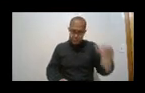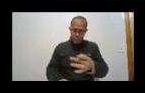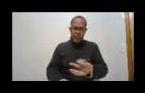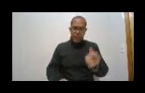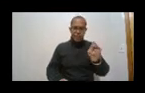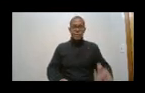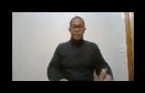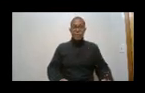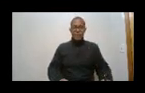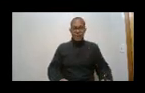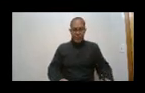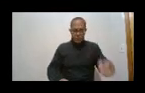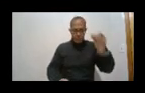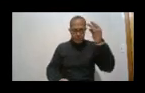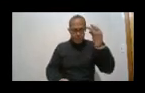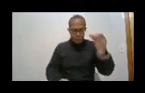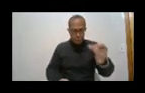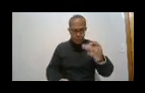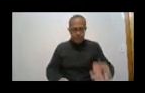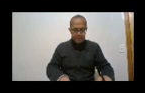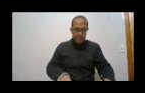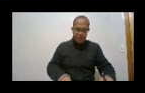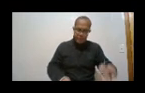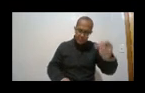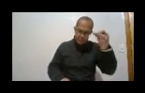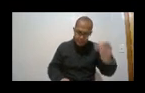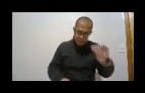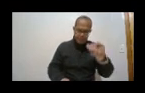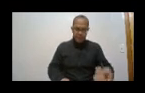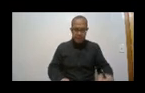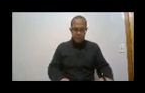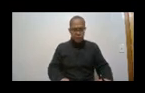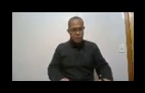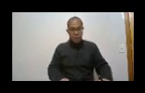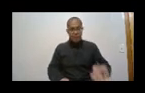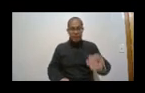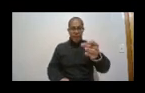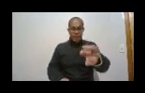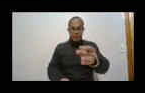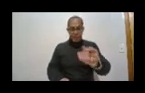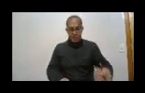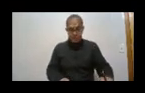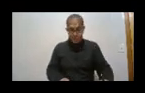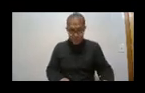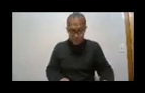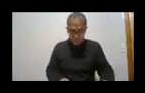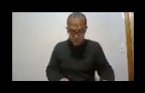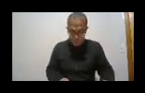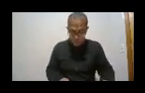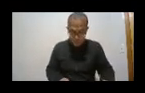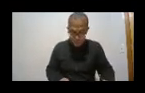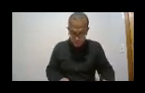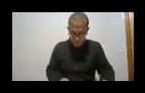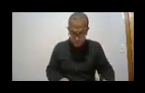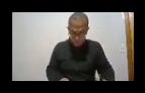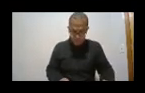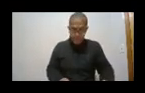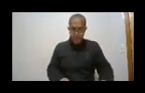já conceituamos anteriormente sobre a definição da farmacologia, administração de drogas em